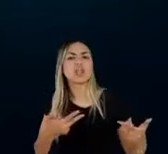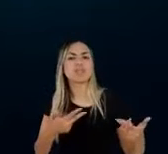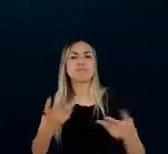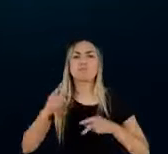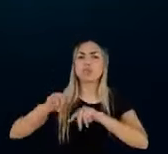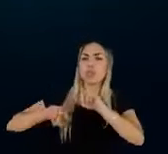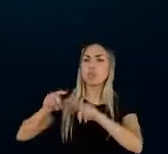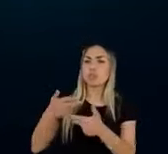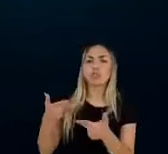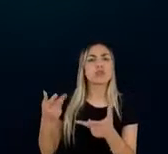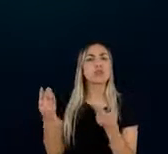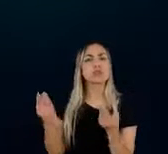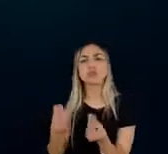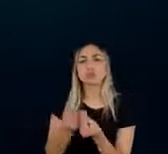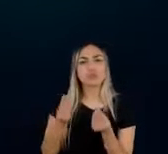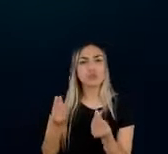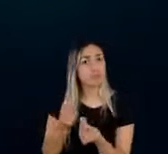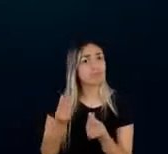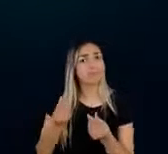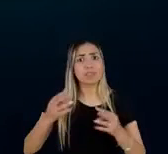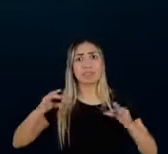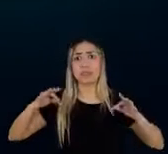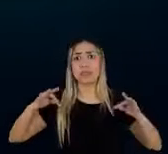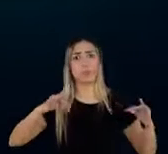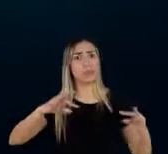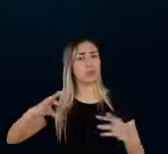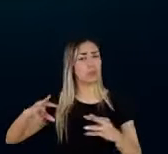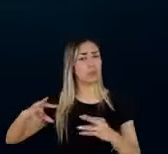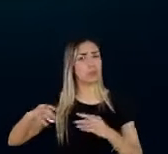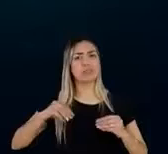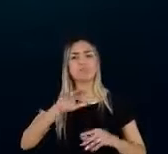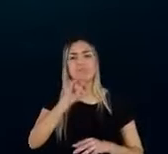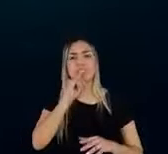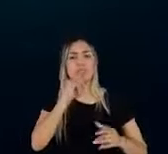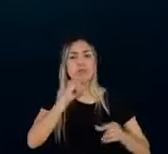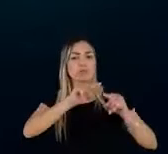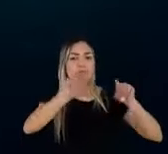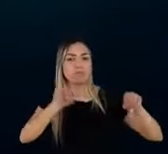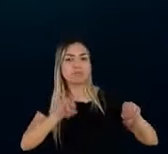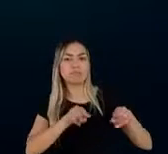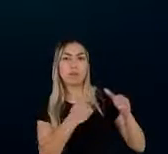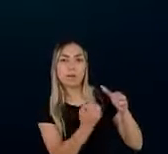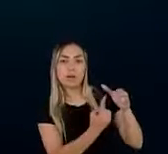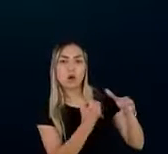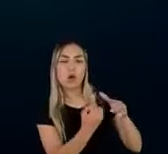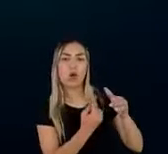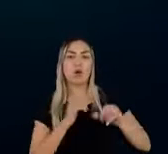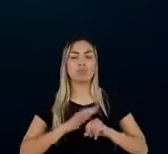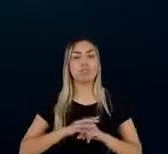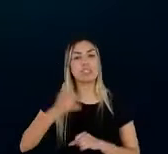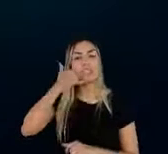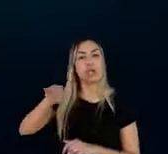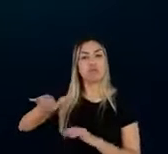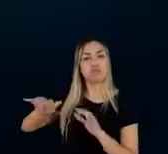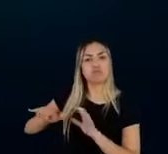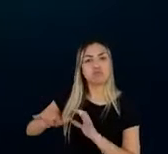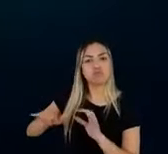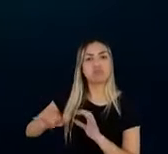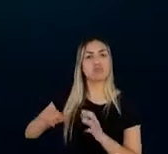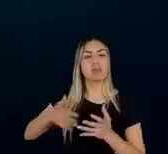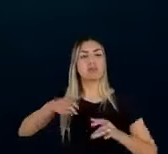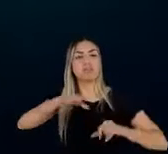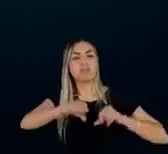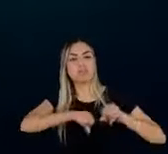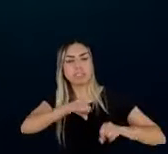objetos pequenos como o micro-ondas a balança bicicleta o despertador e objetos muito grandes